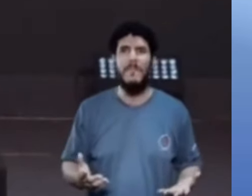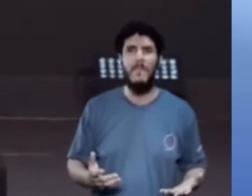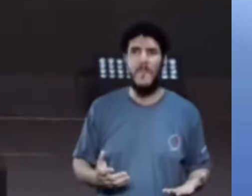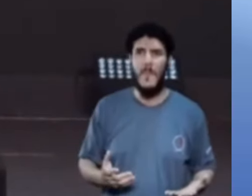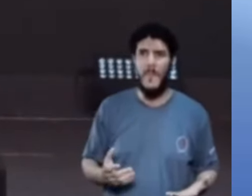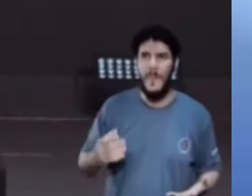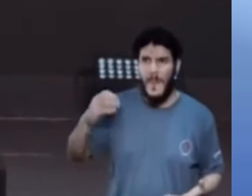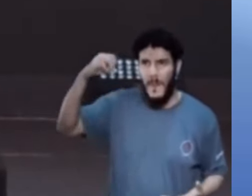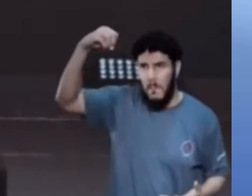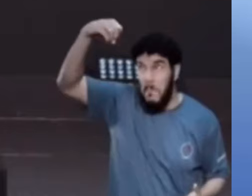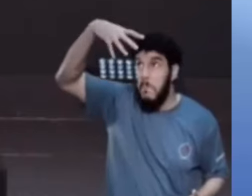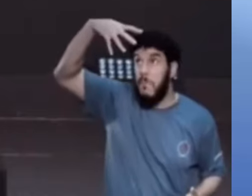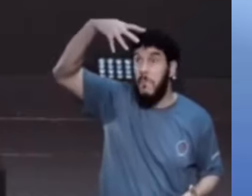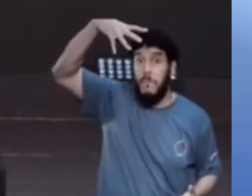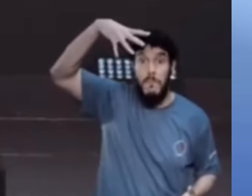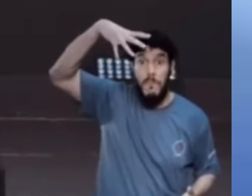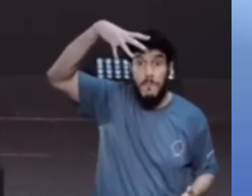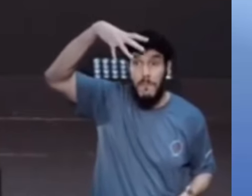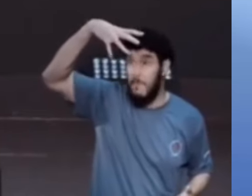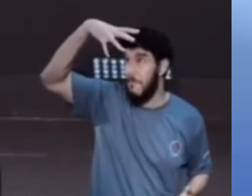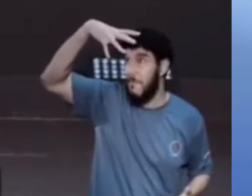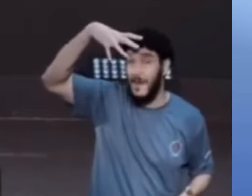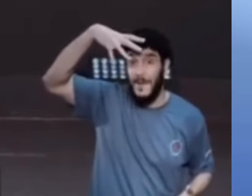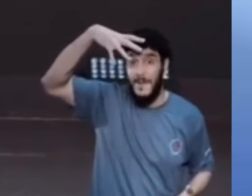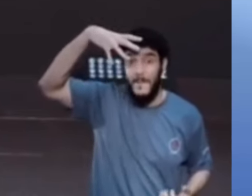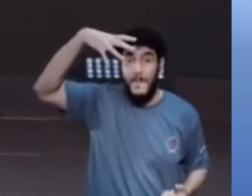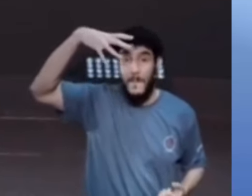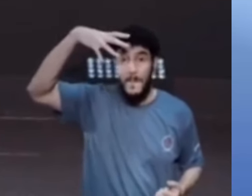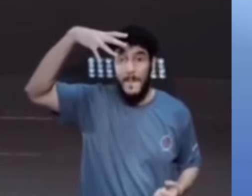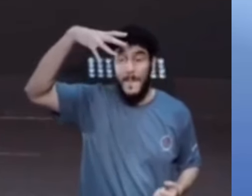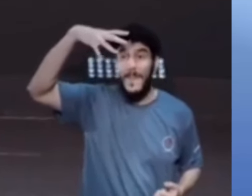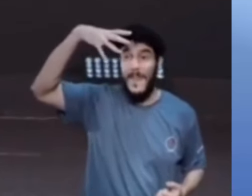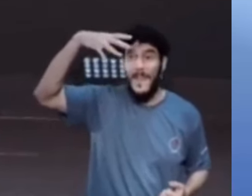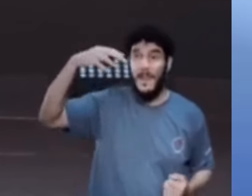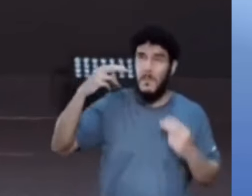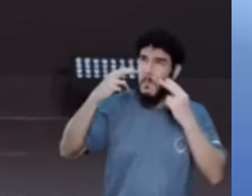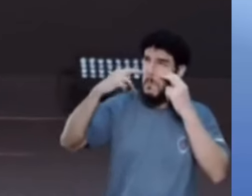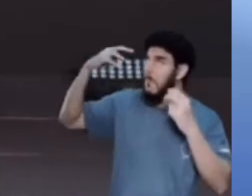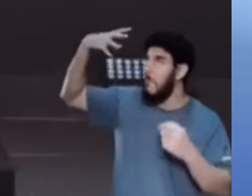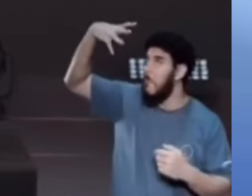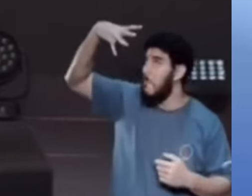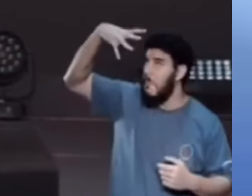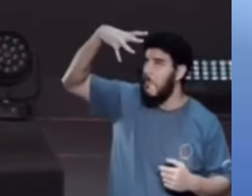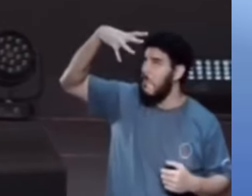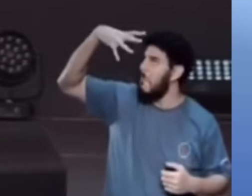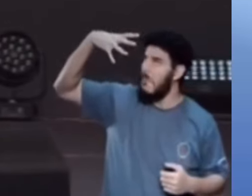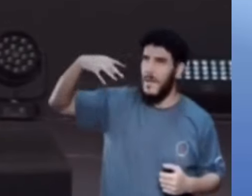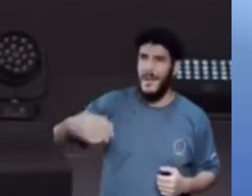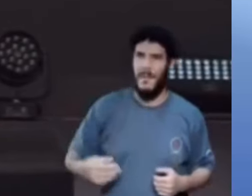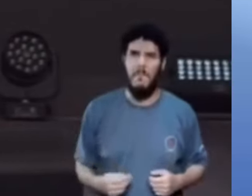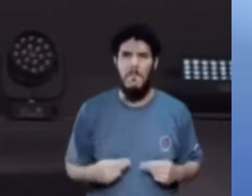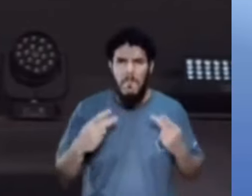luzeiro em cima, luz que incomodava até a luz em cima. E eu assim, ó.